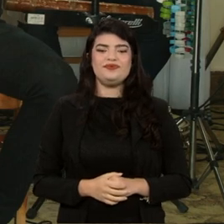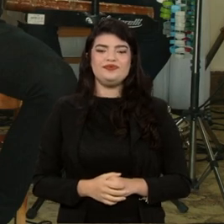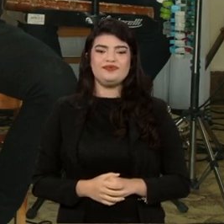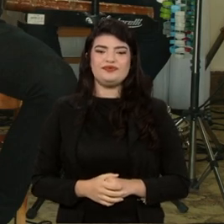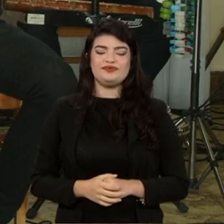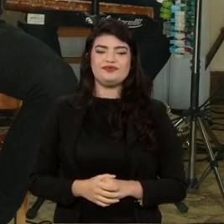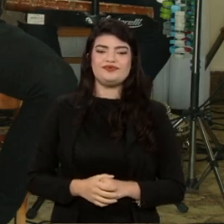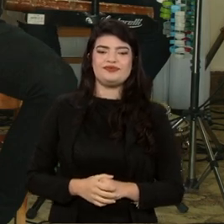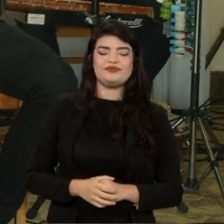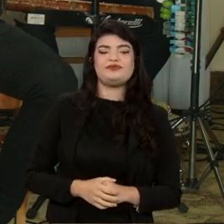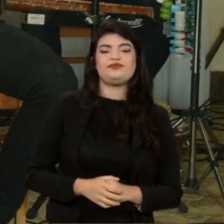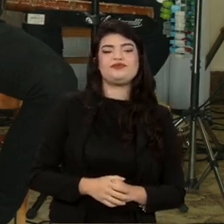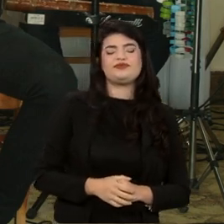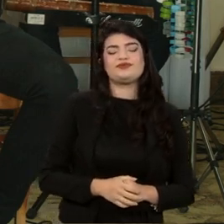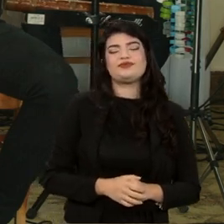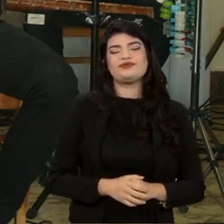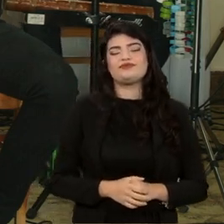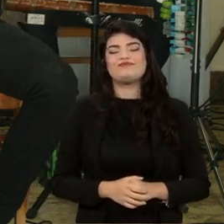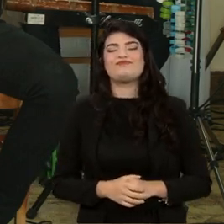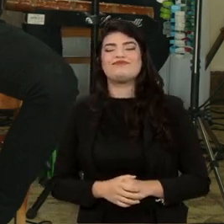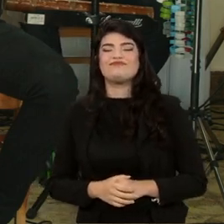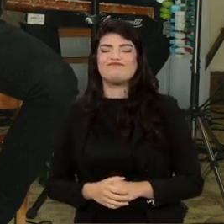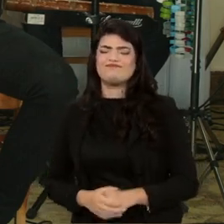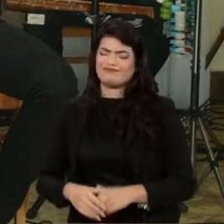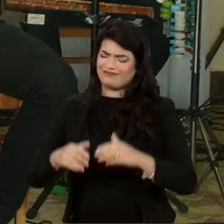Escola de vagalume.